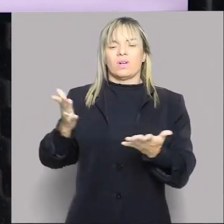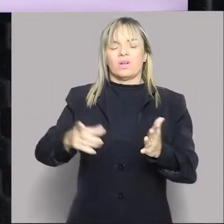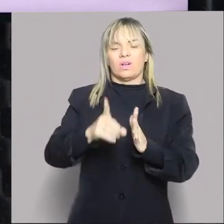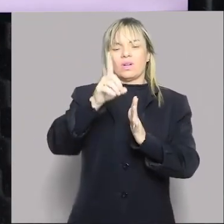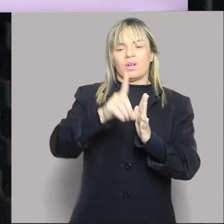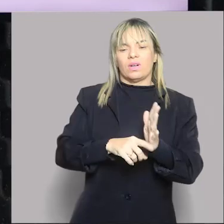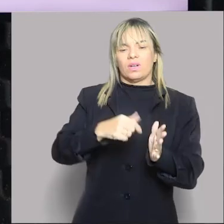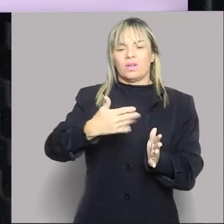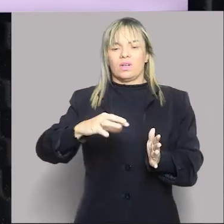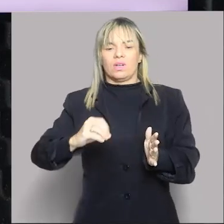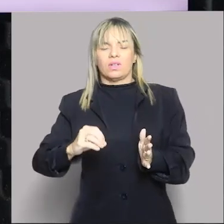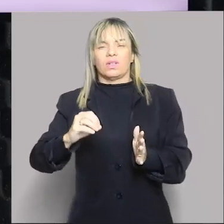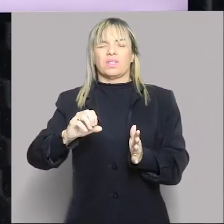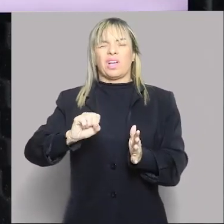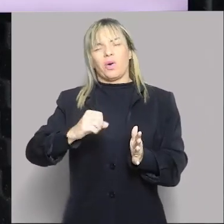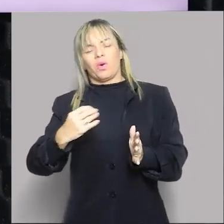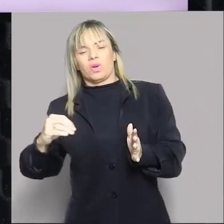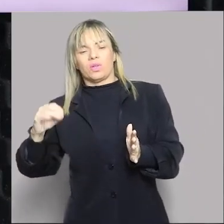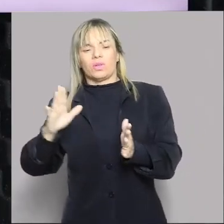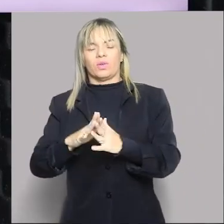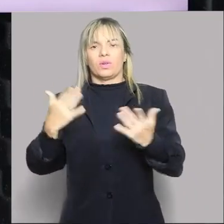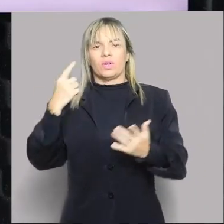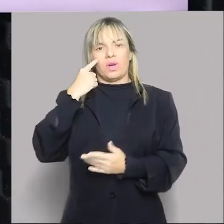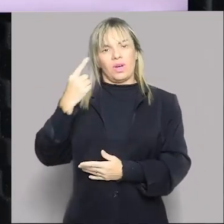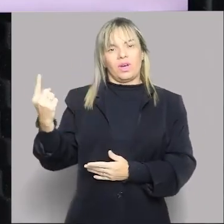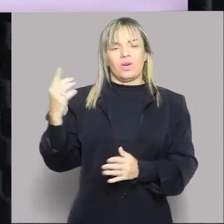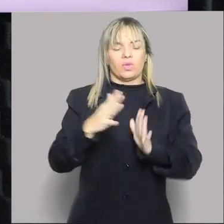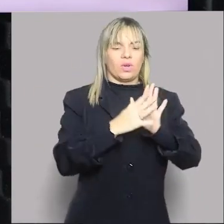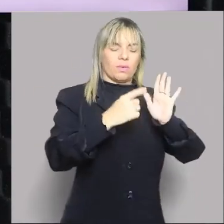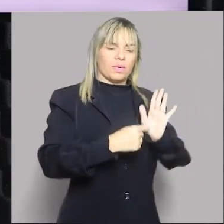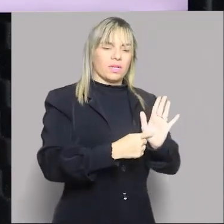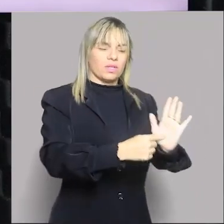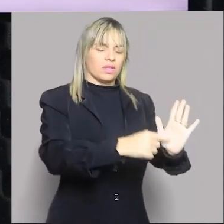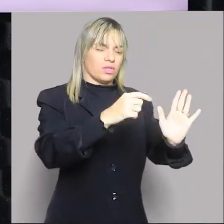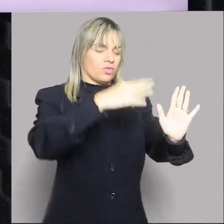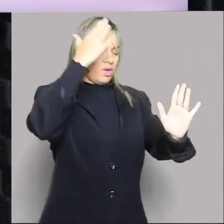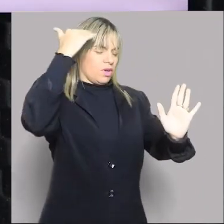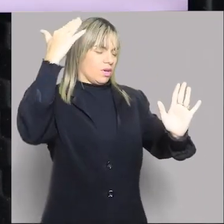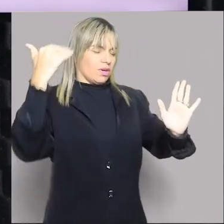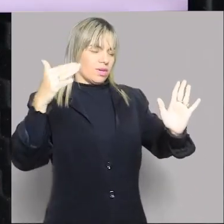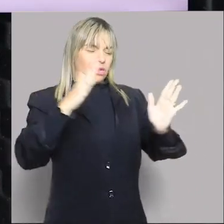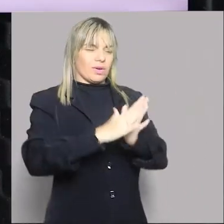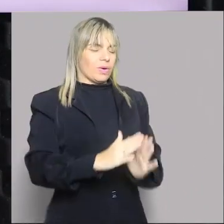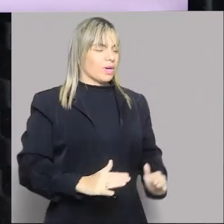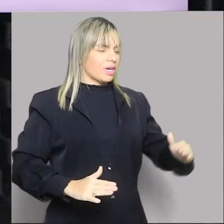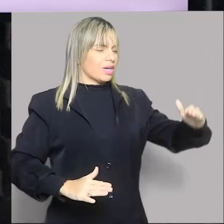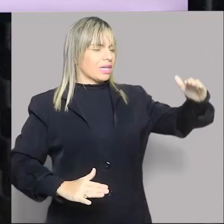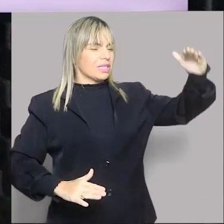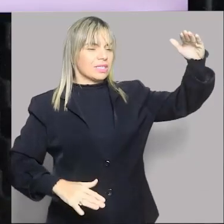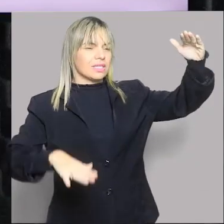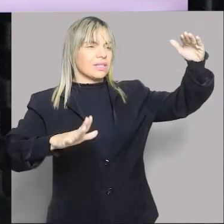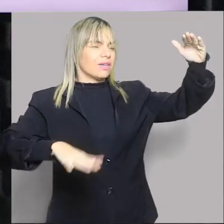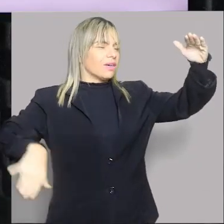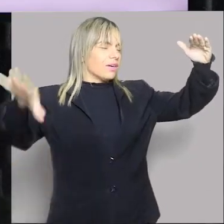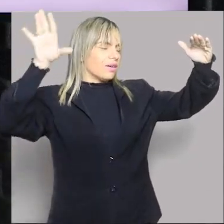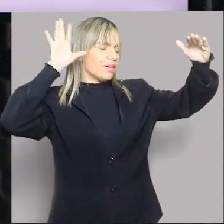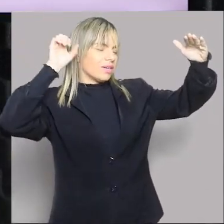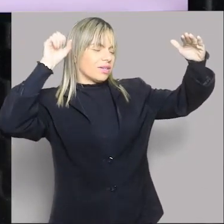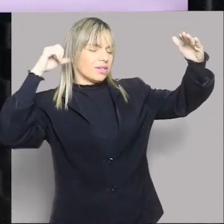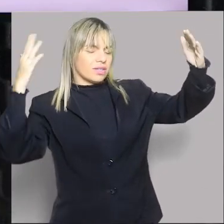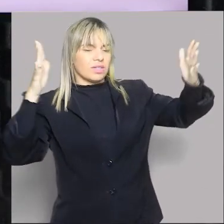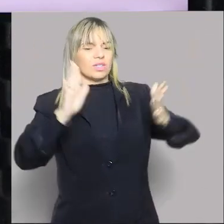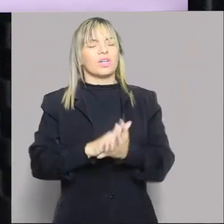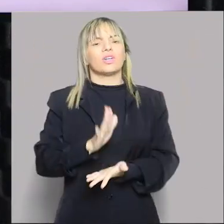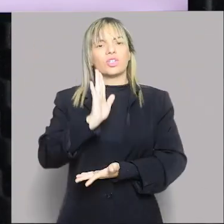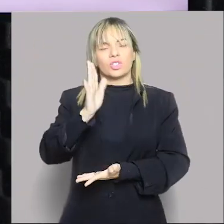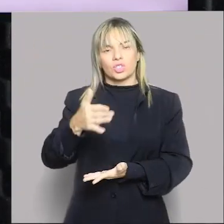cantando? Mas não é o único, né? Eu trouxe um ídolo meu, que eu cresci ouvindo e a música tem essa, né? Ele já faleceu há